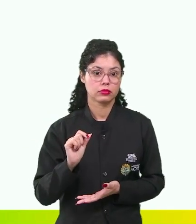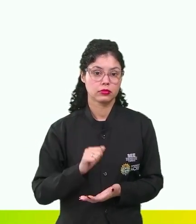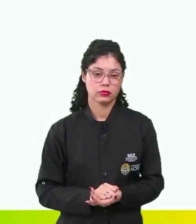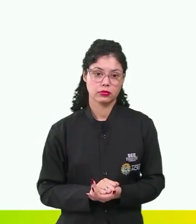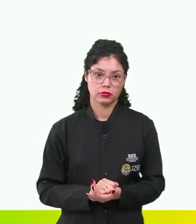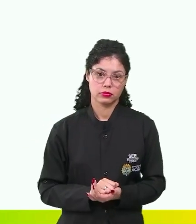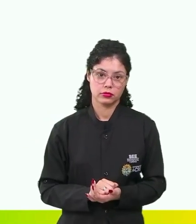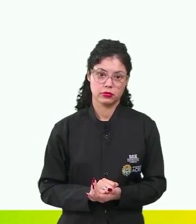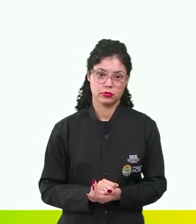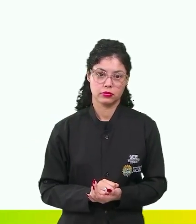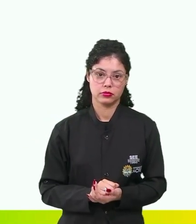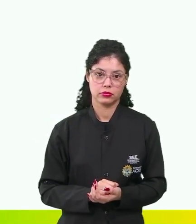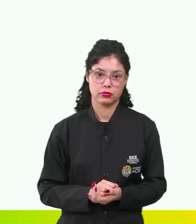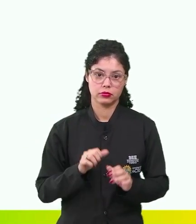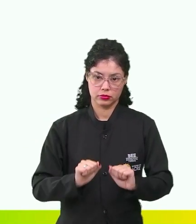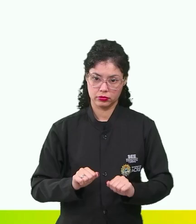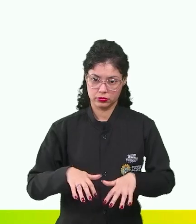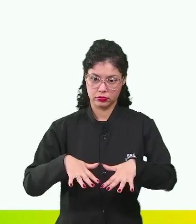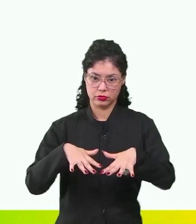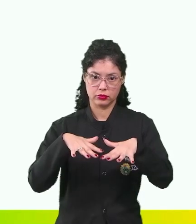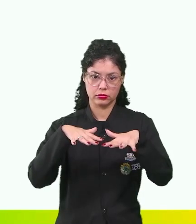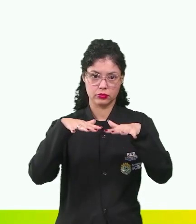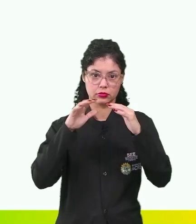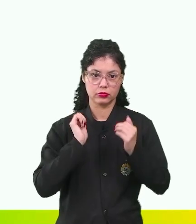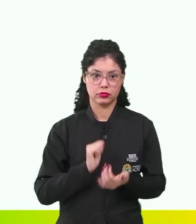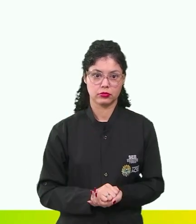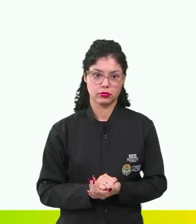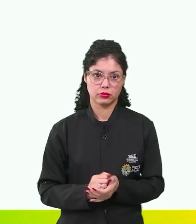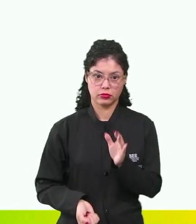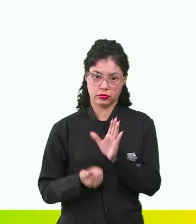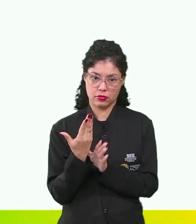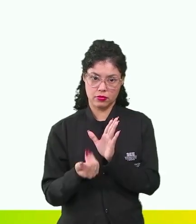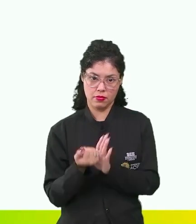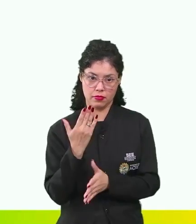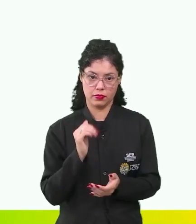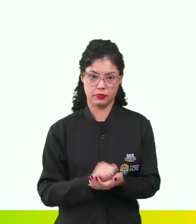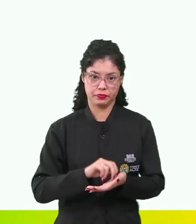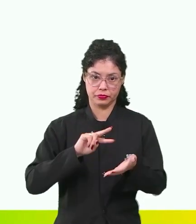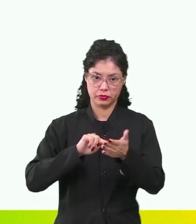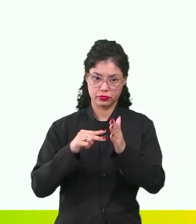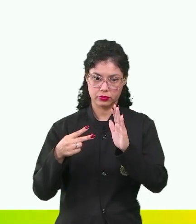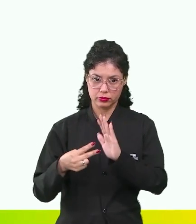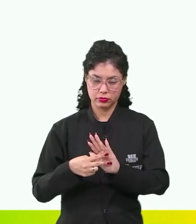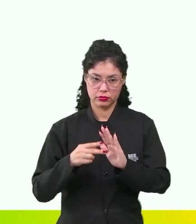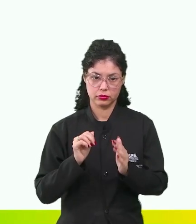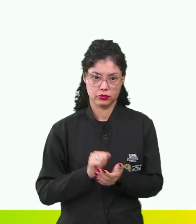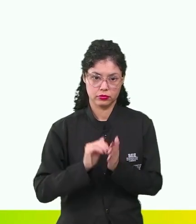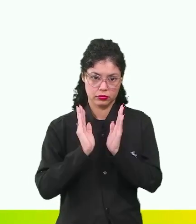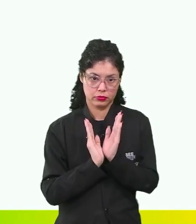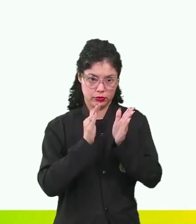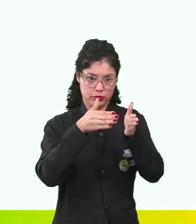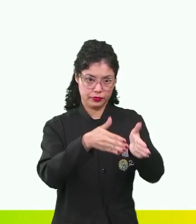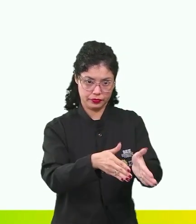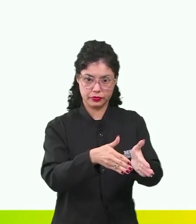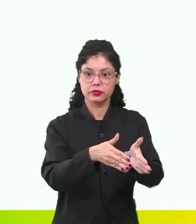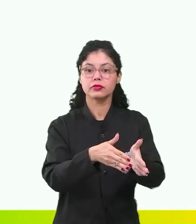rico implica acumular e gerir um patrimônio